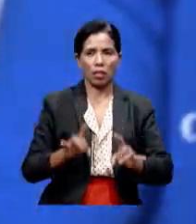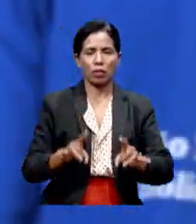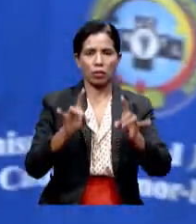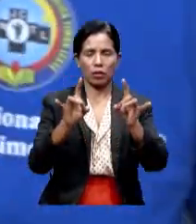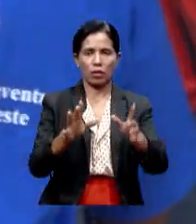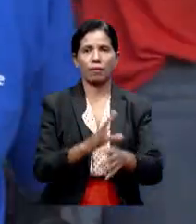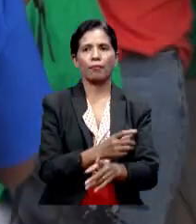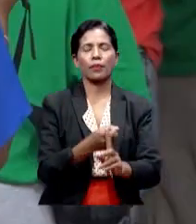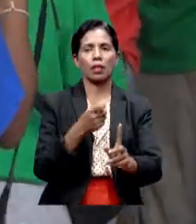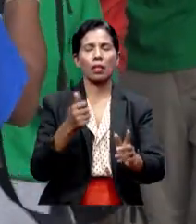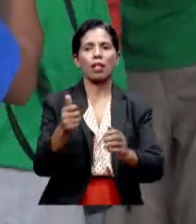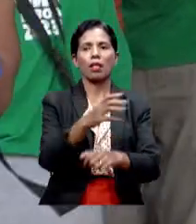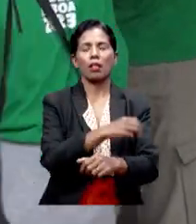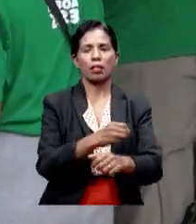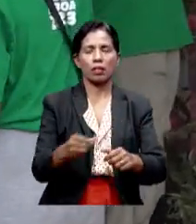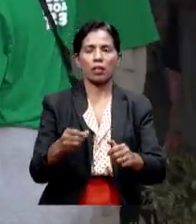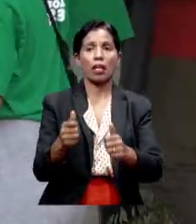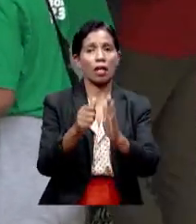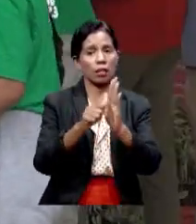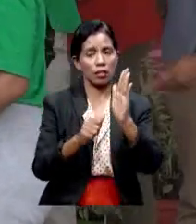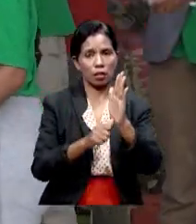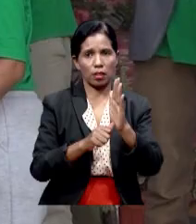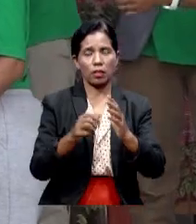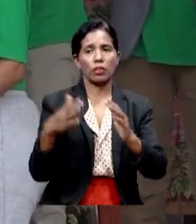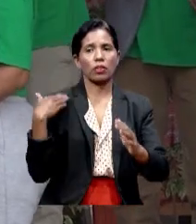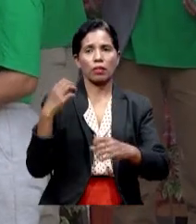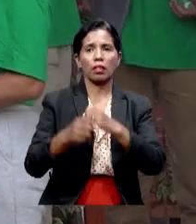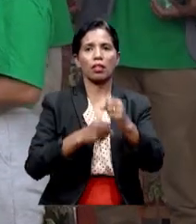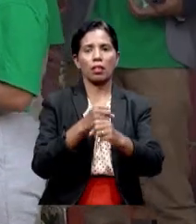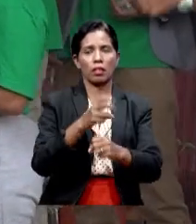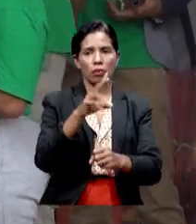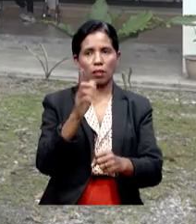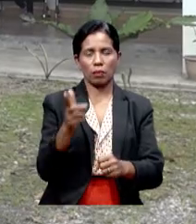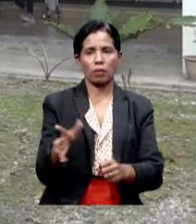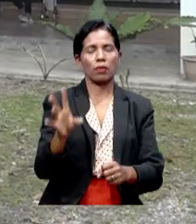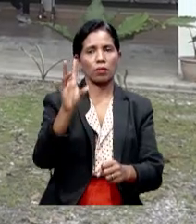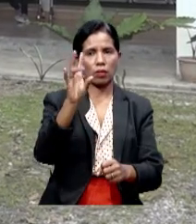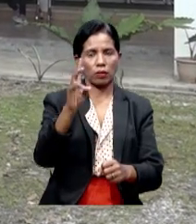Tira zenda Jornal Mundial Juventude tinan rihun rua Ruanulo Resinhito sei